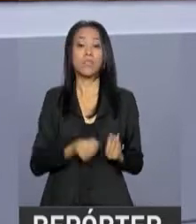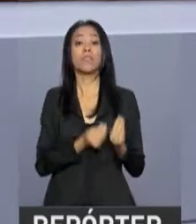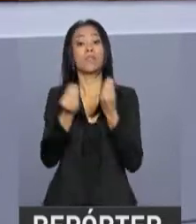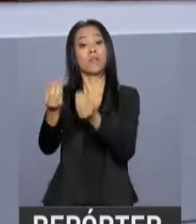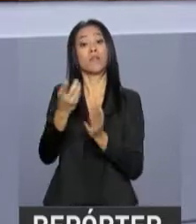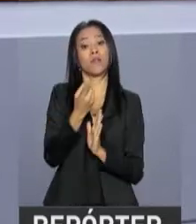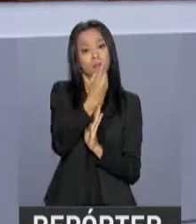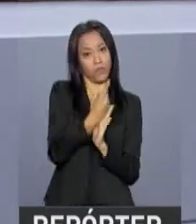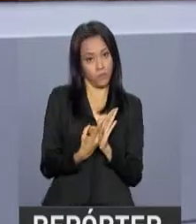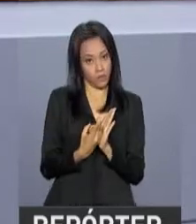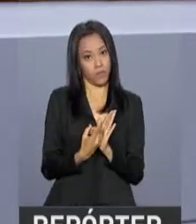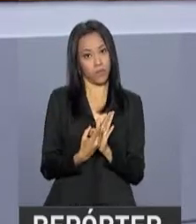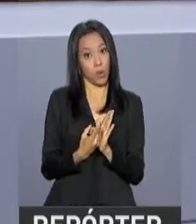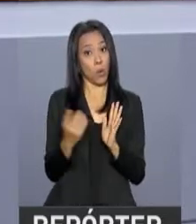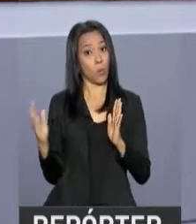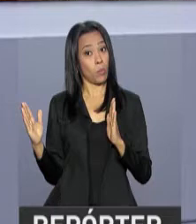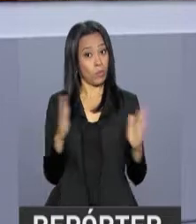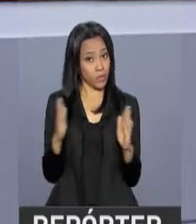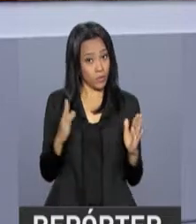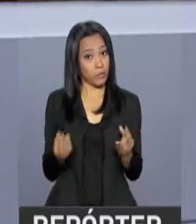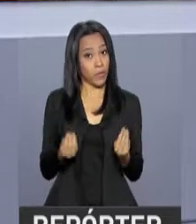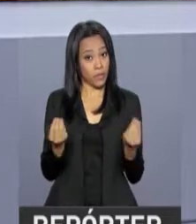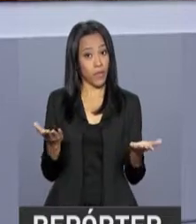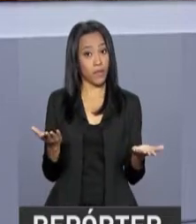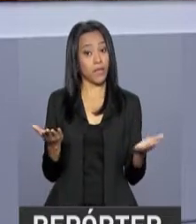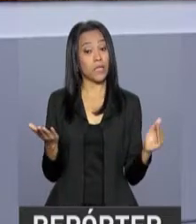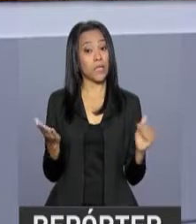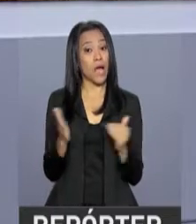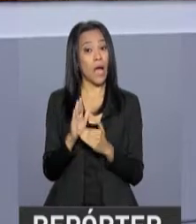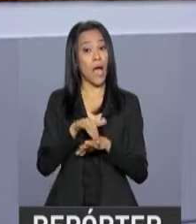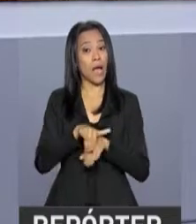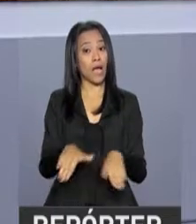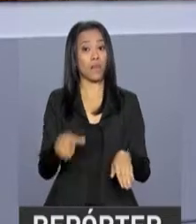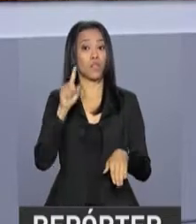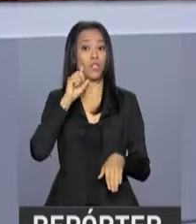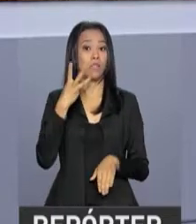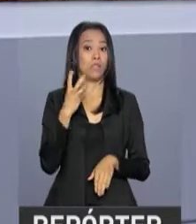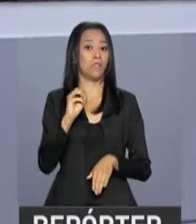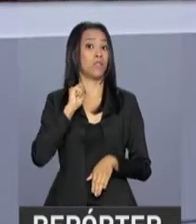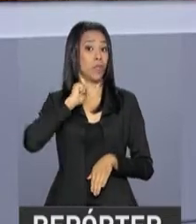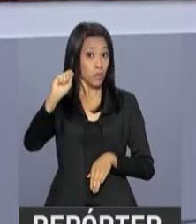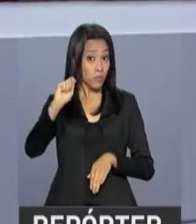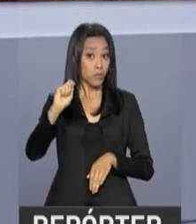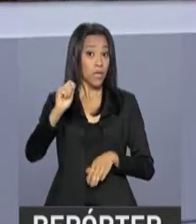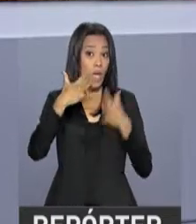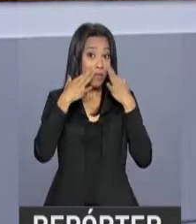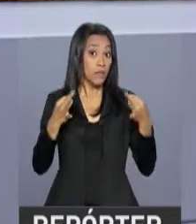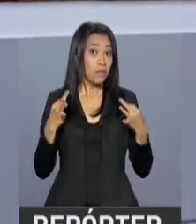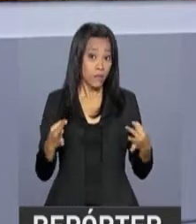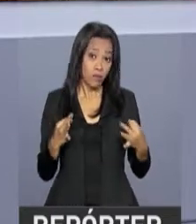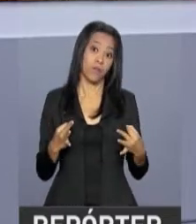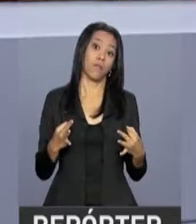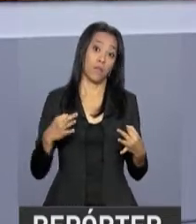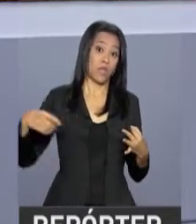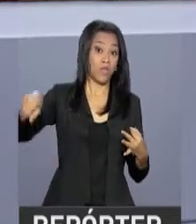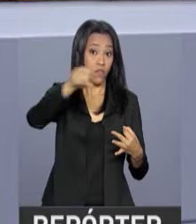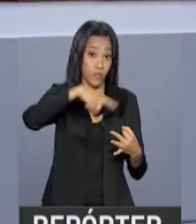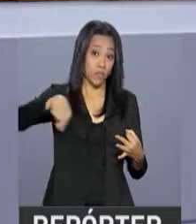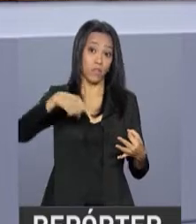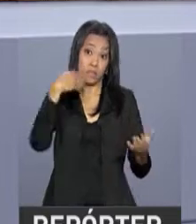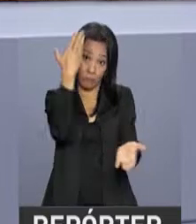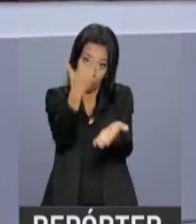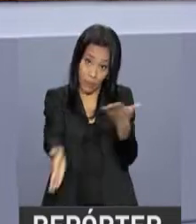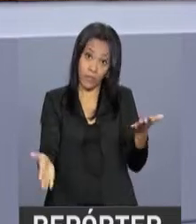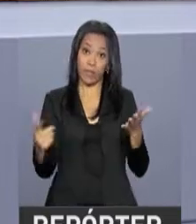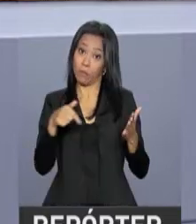o prazo de envio da declaração termina em 30 de abril ea receita federal alerta que os contribuintes que perderem esse